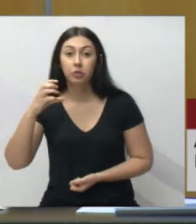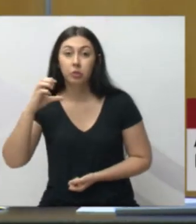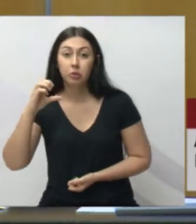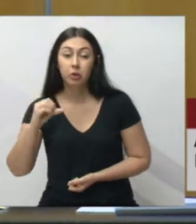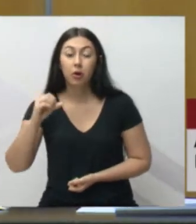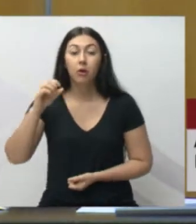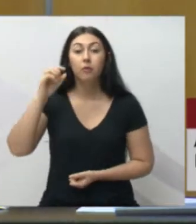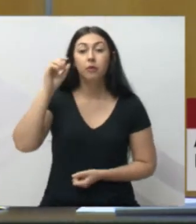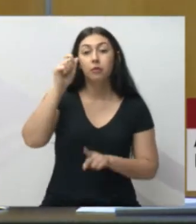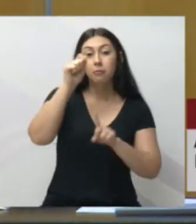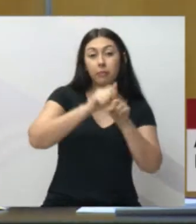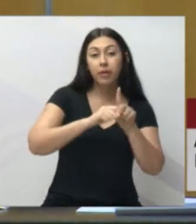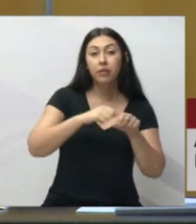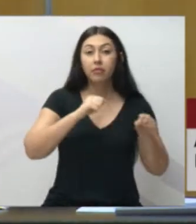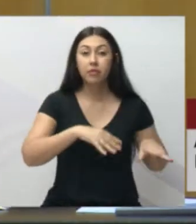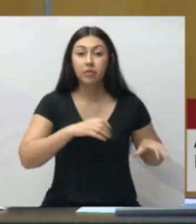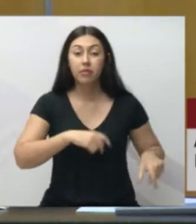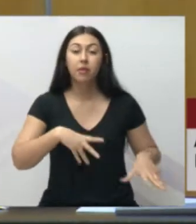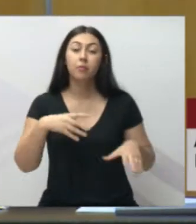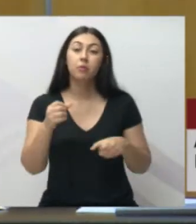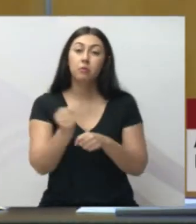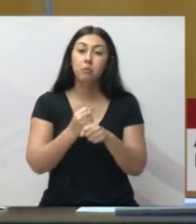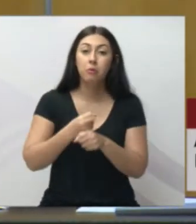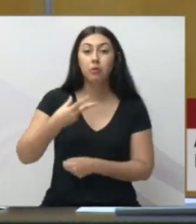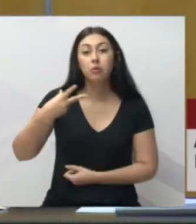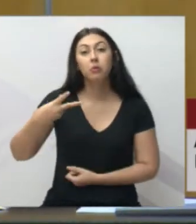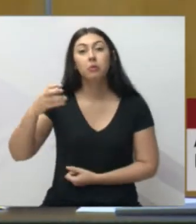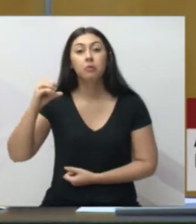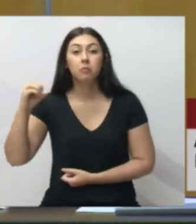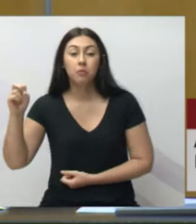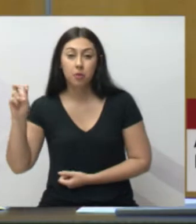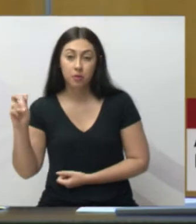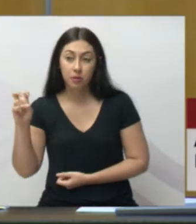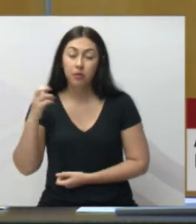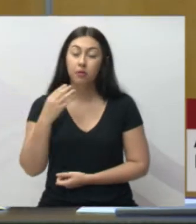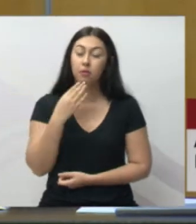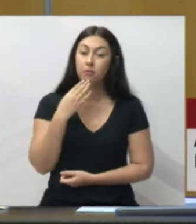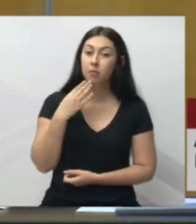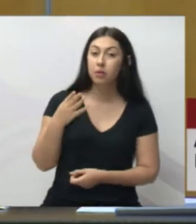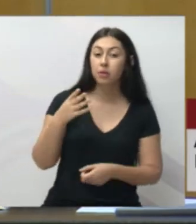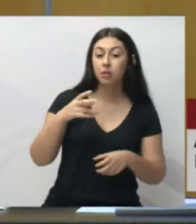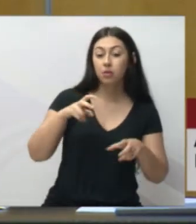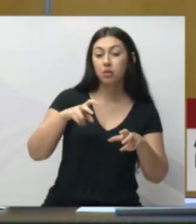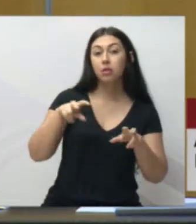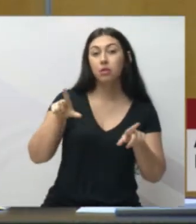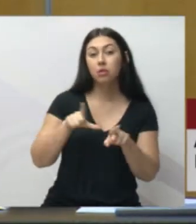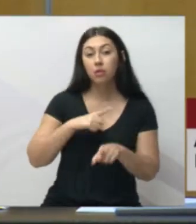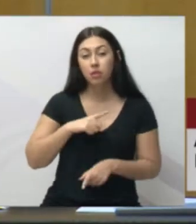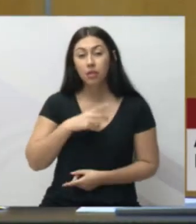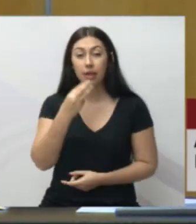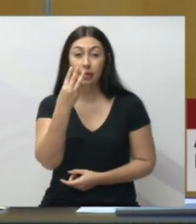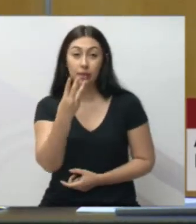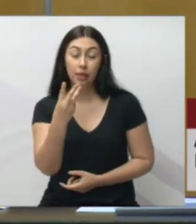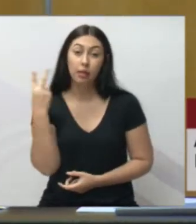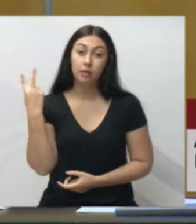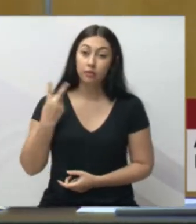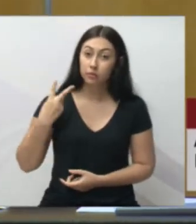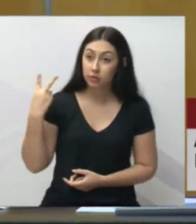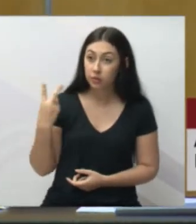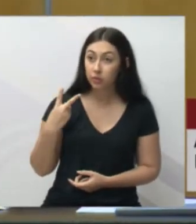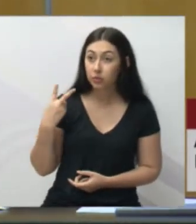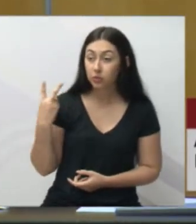2005, dita que a mesa diretora da Câmara Municipal de Jacareí é composta por 3 vereadores, sendo a